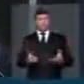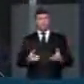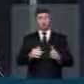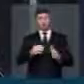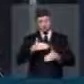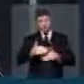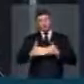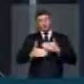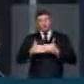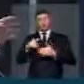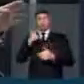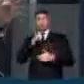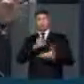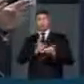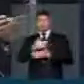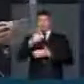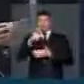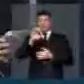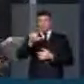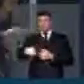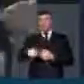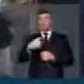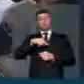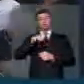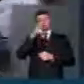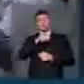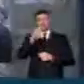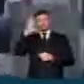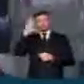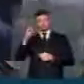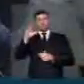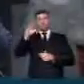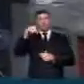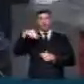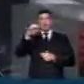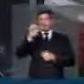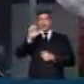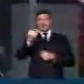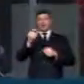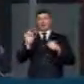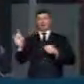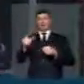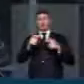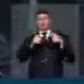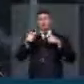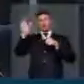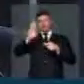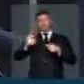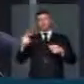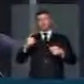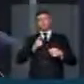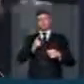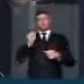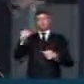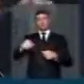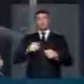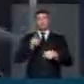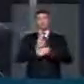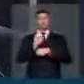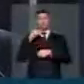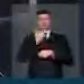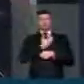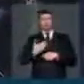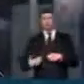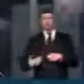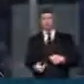aprovamos essa PEC, nós estamos corrigindo. As comarcas têm que ter defensor público. O cidadão precisa